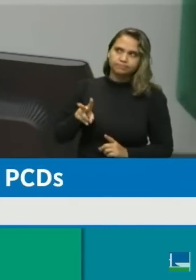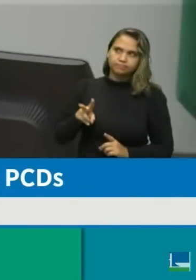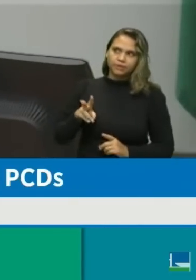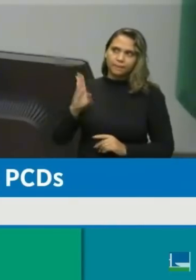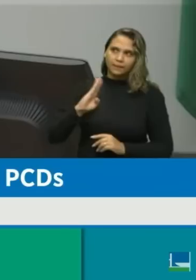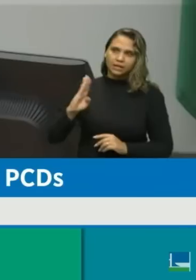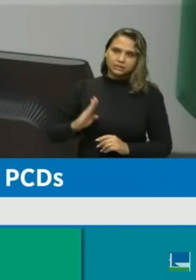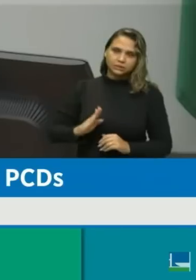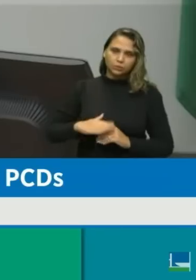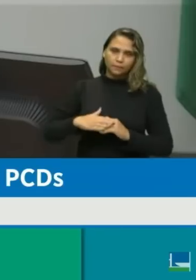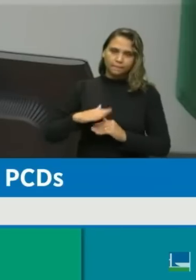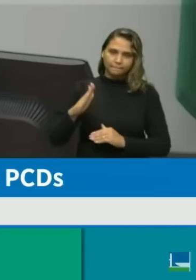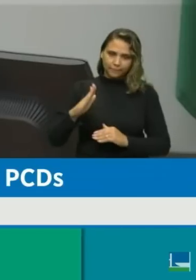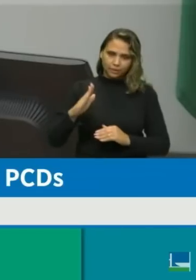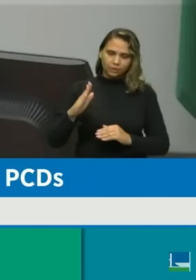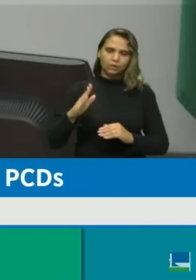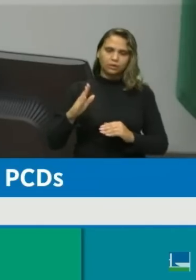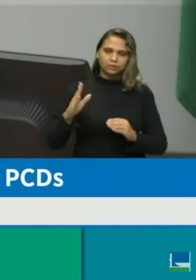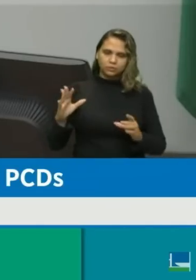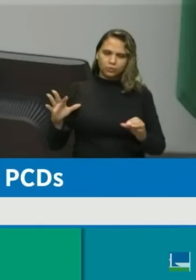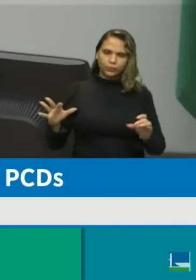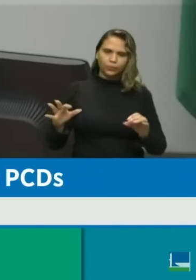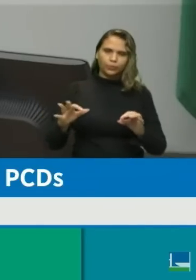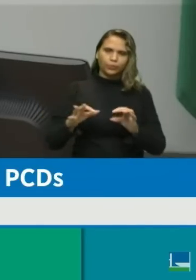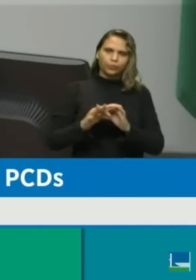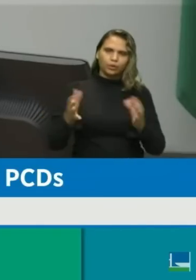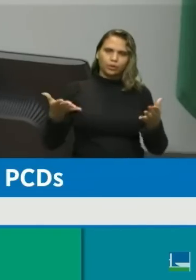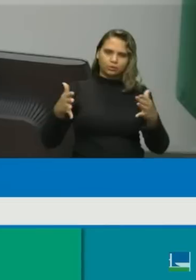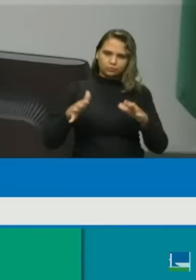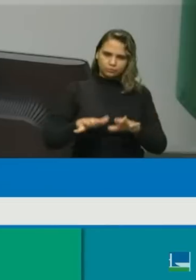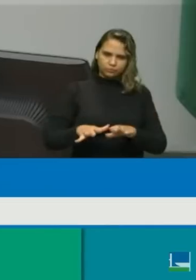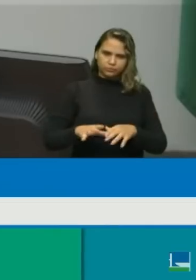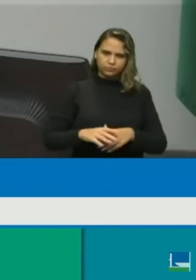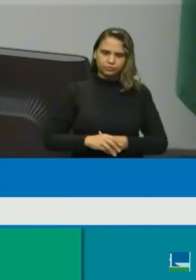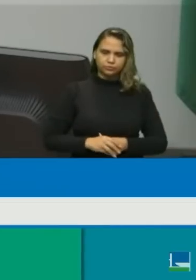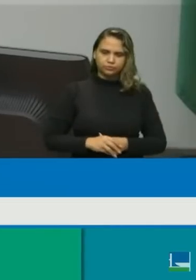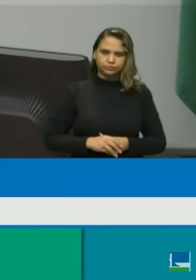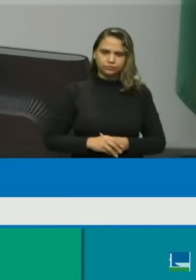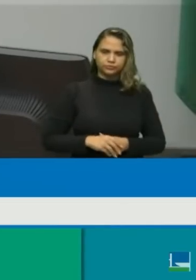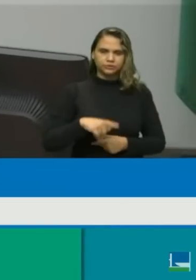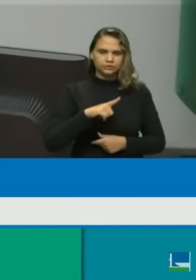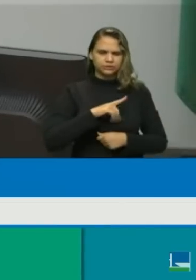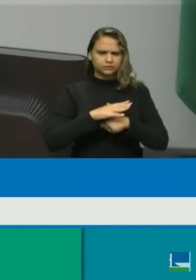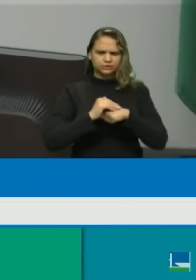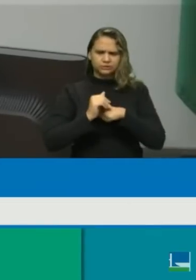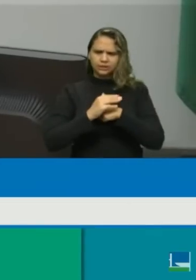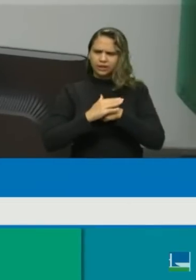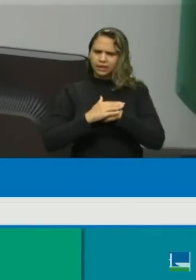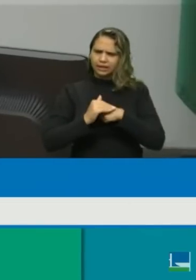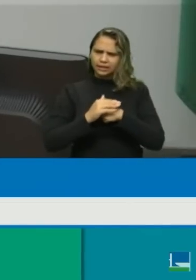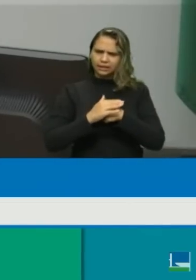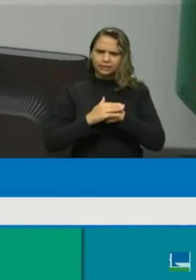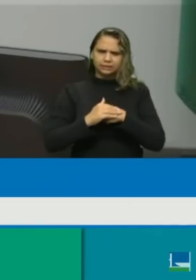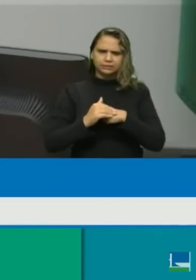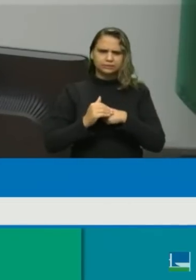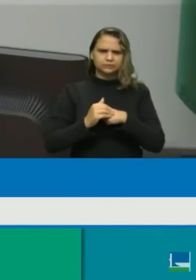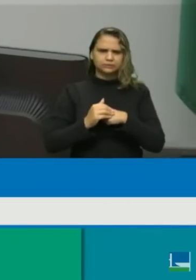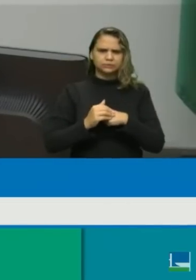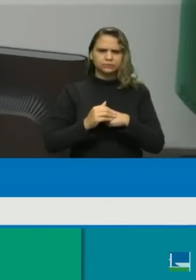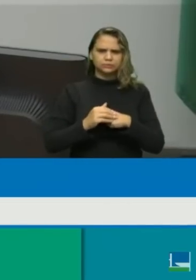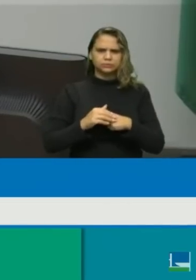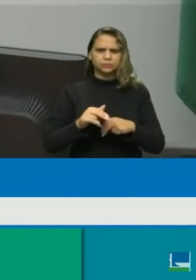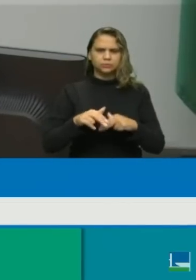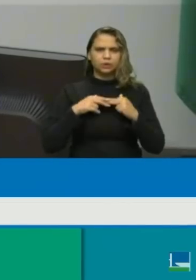um Brasil mais construtivo, de um Brasil mais inclusivo. Repito, eu tenho um carinho muito grande pela secretária Ana Paula Feminella,